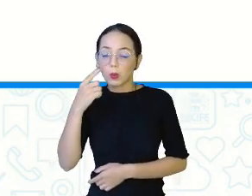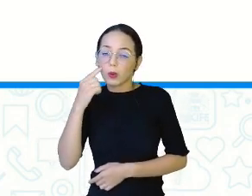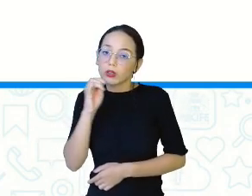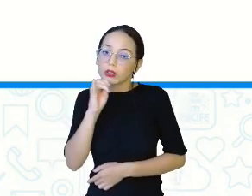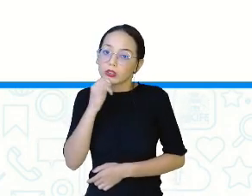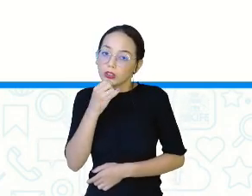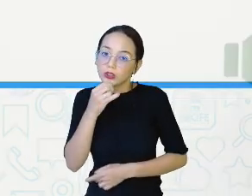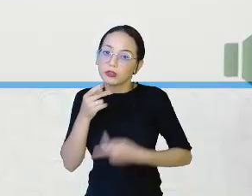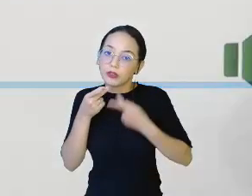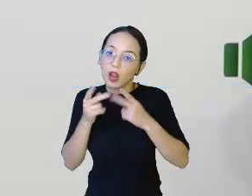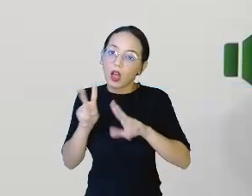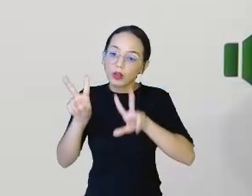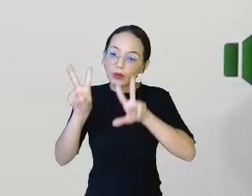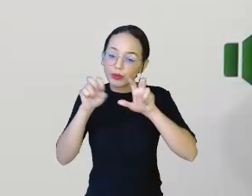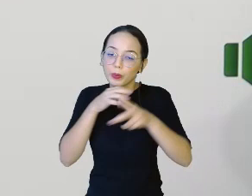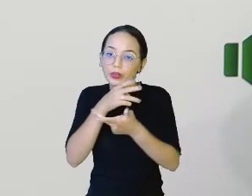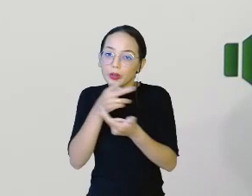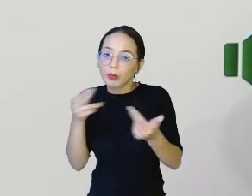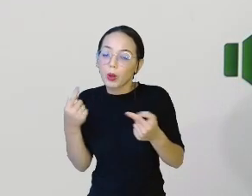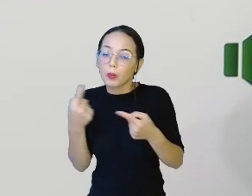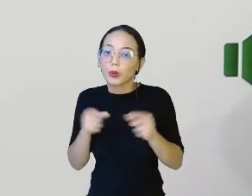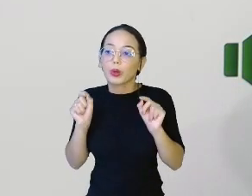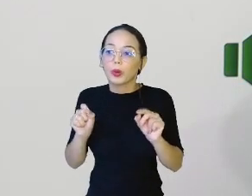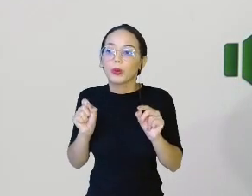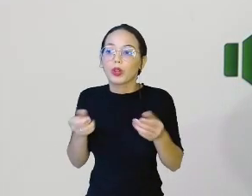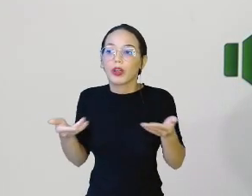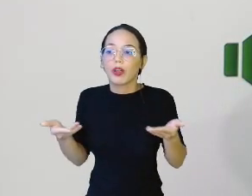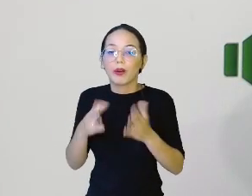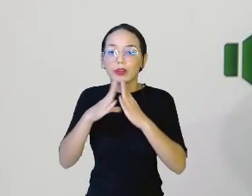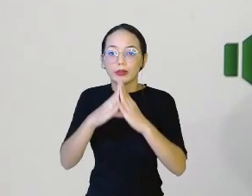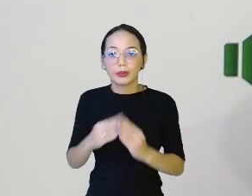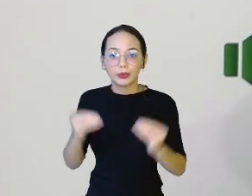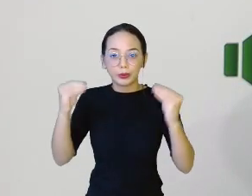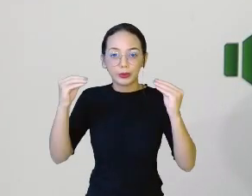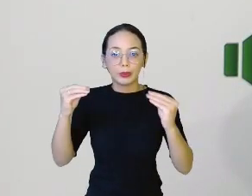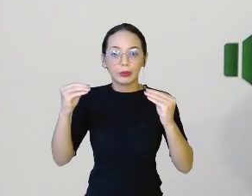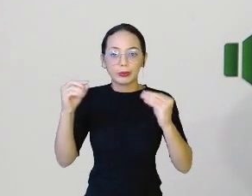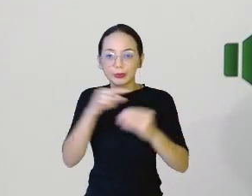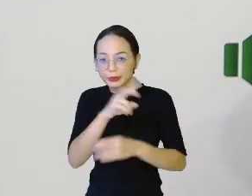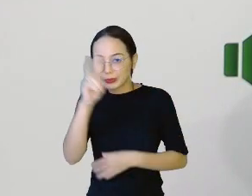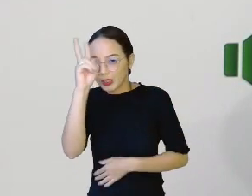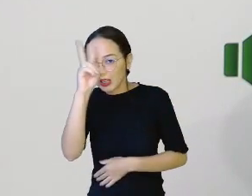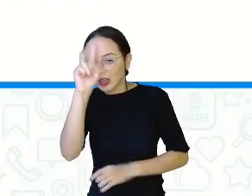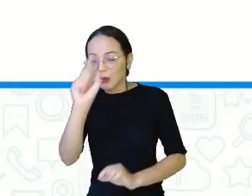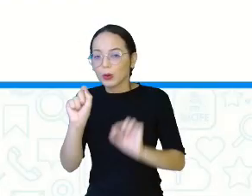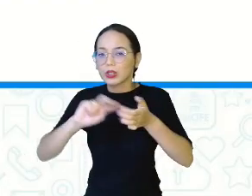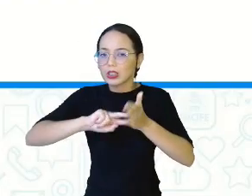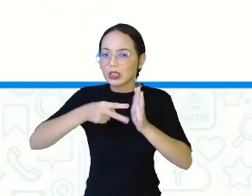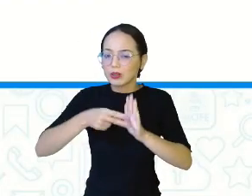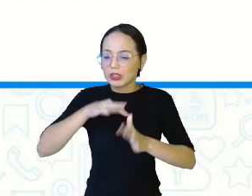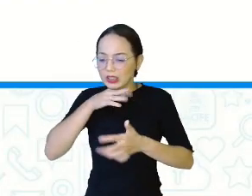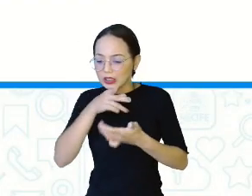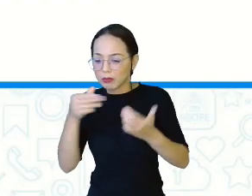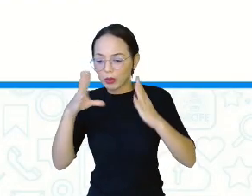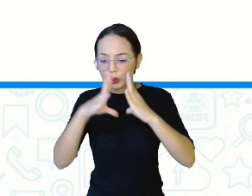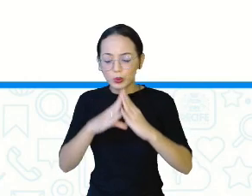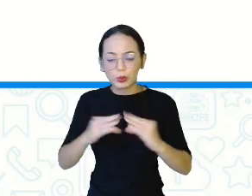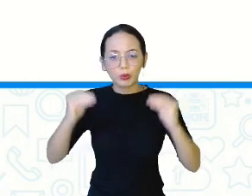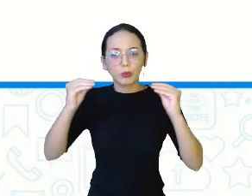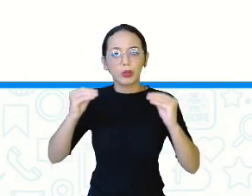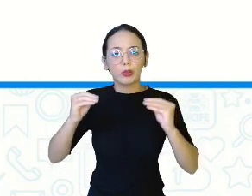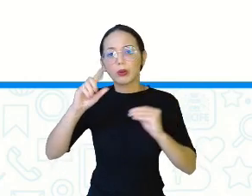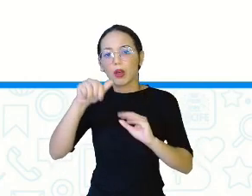falar sobre esses animais é que eles estão em extinção. Você lembra o que são animais em extinção? São